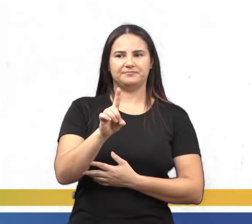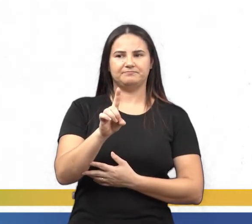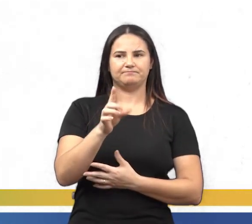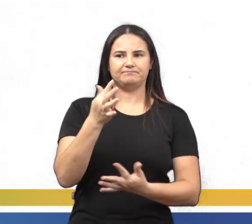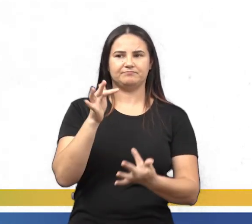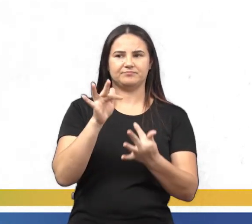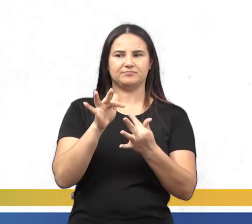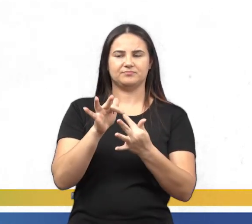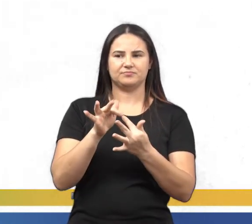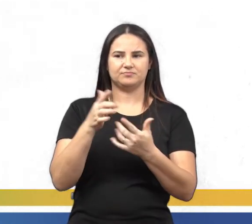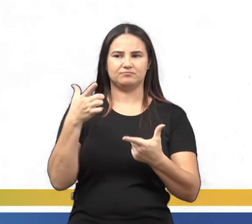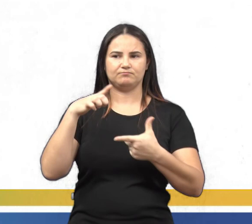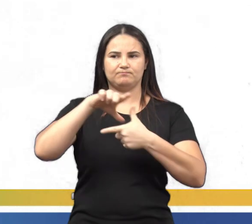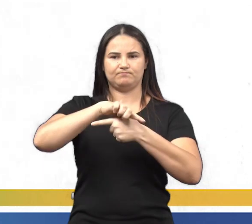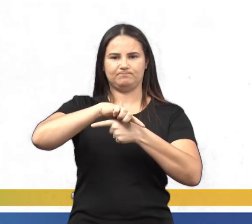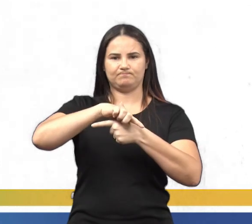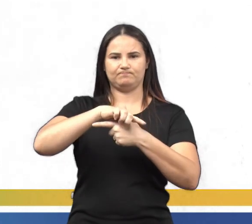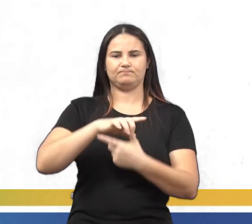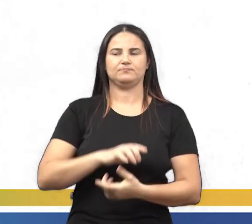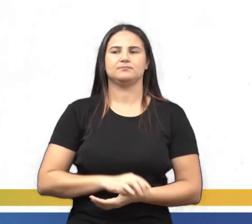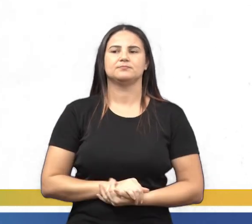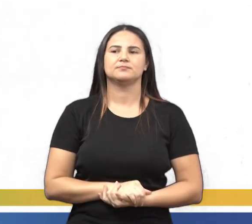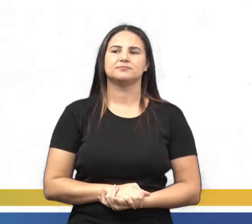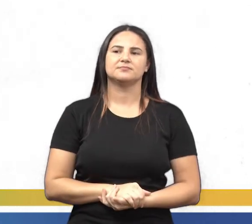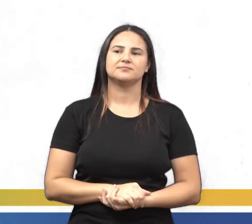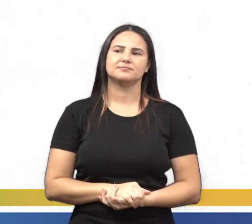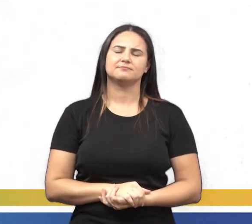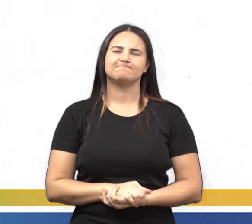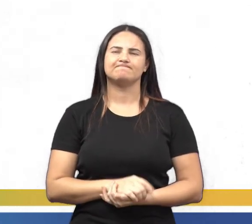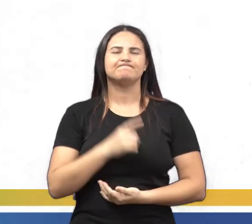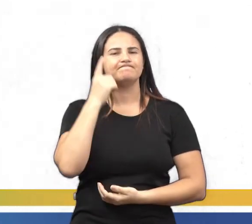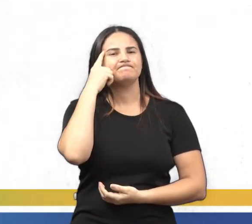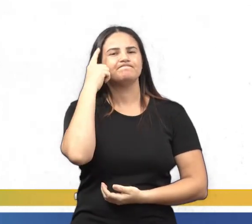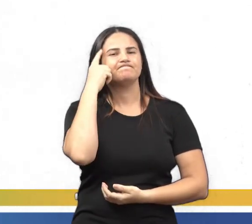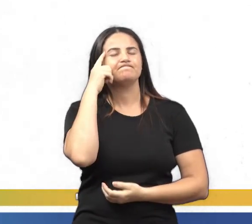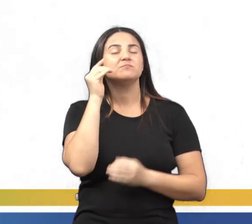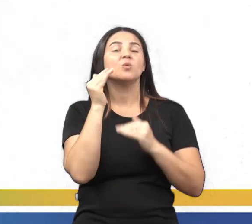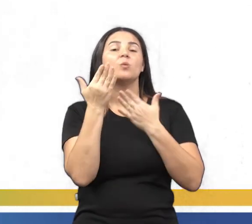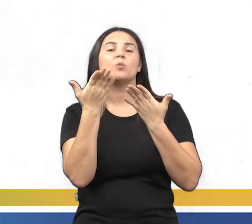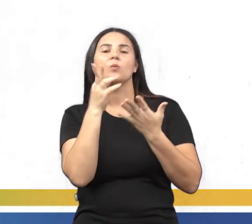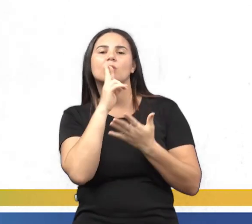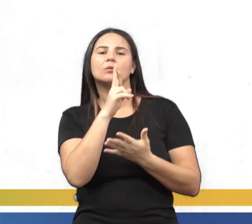função metalinguística? Qual que vocês acham? Vamos lá?